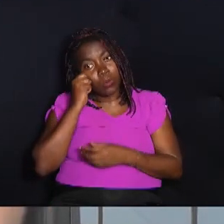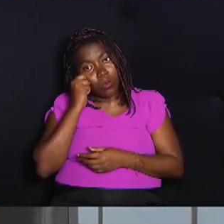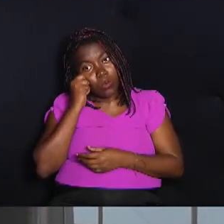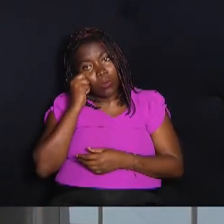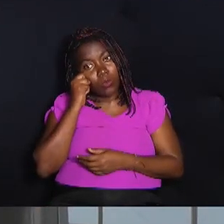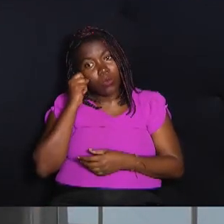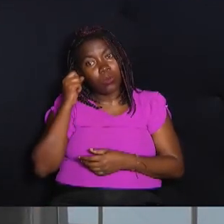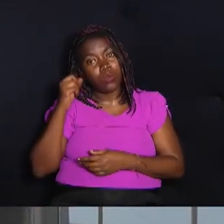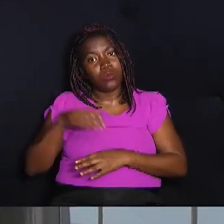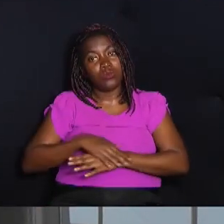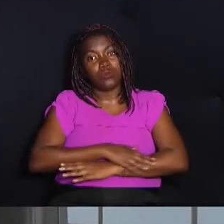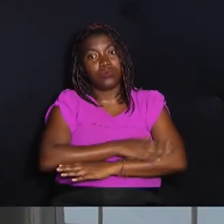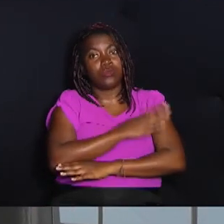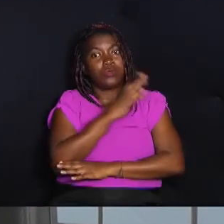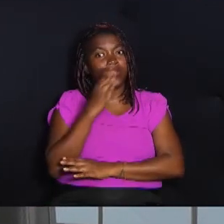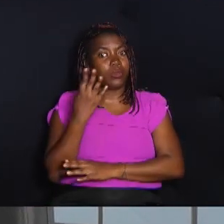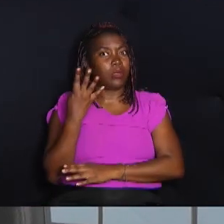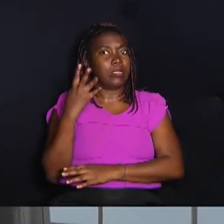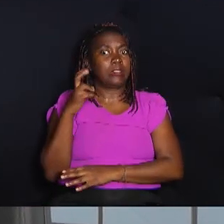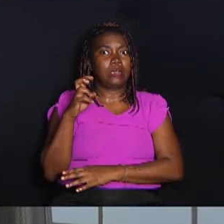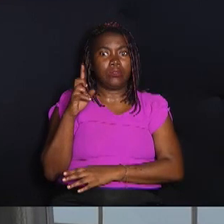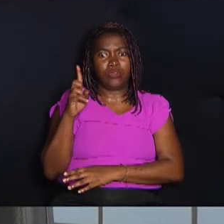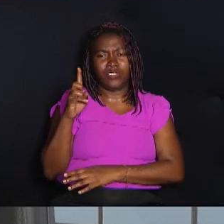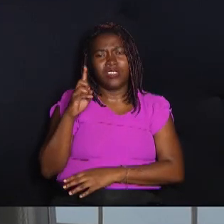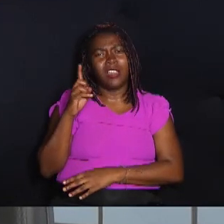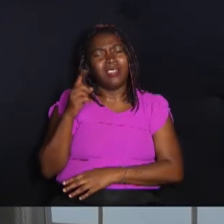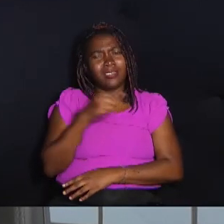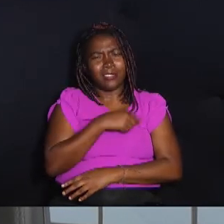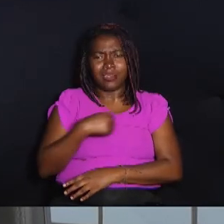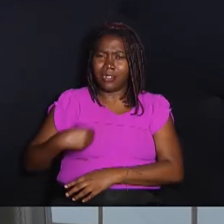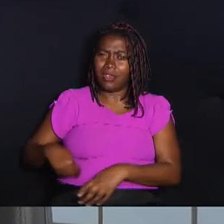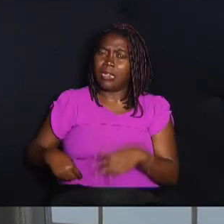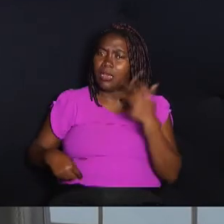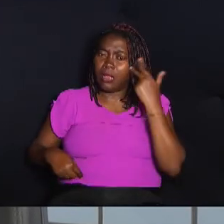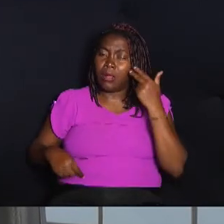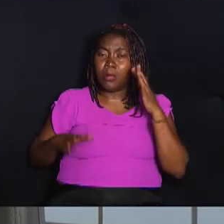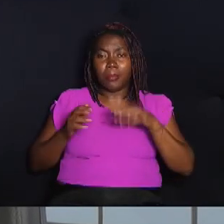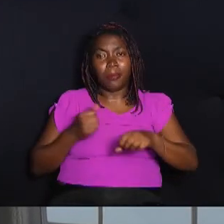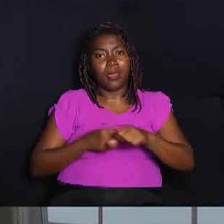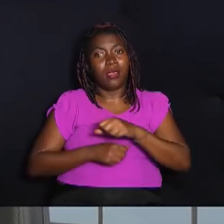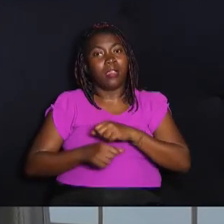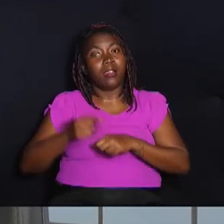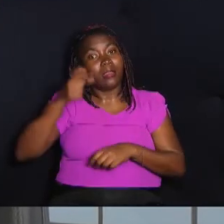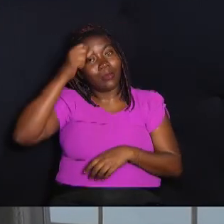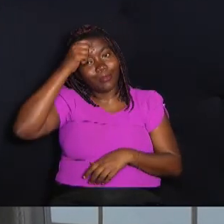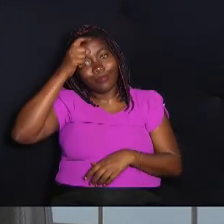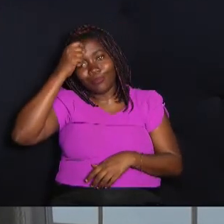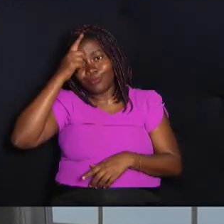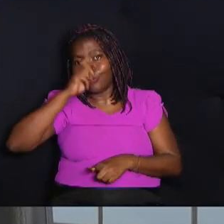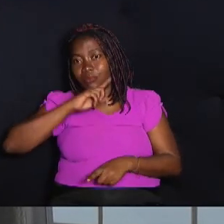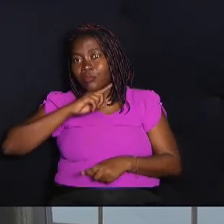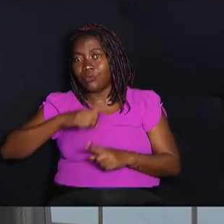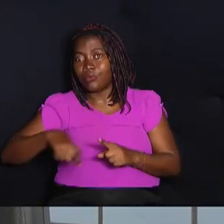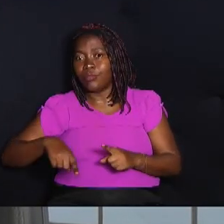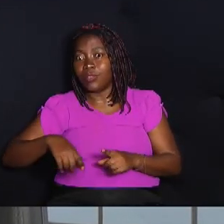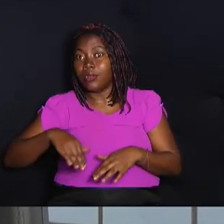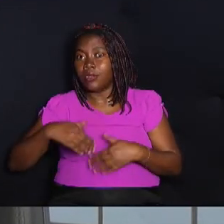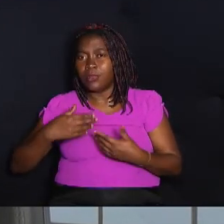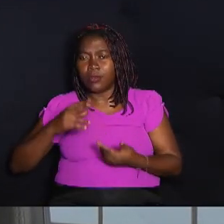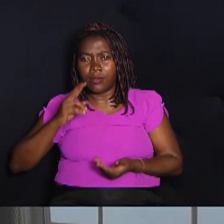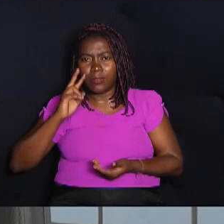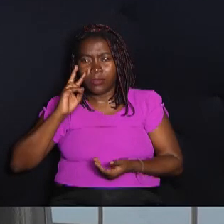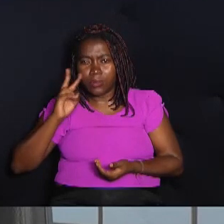dias, improvável. No Japão isso é muito comum, mas assim, na nossa cultura isso não pode. Então, viu que a pessoa, né,